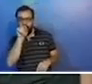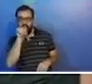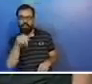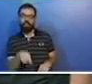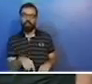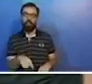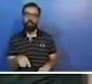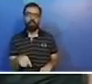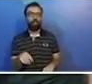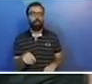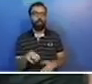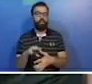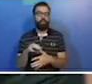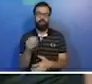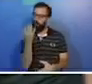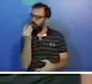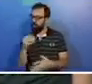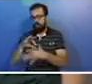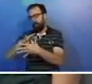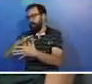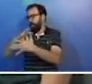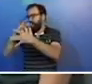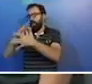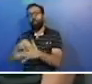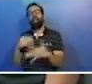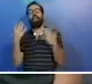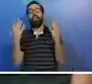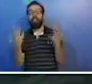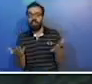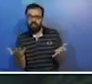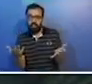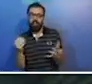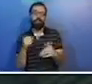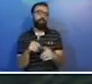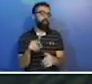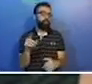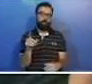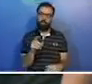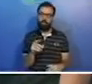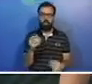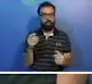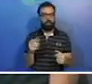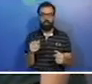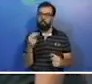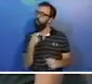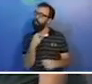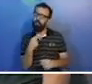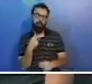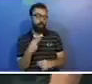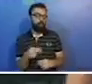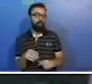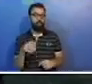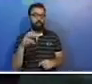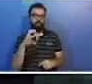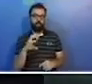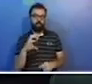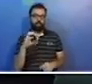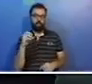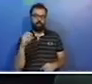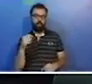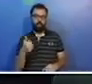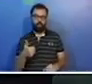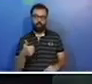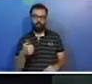alternativa está incorreta. O gavião não pode ser primário. Letra E. O